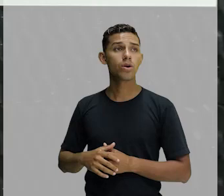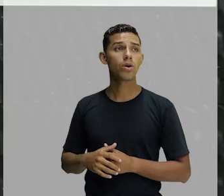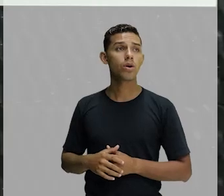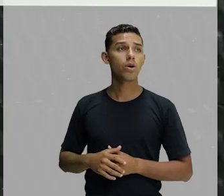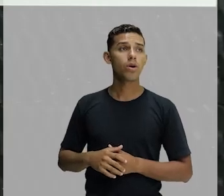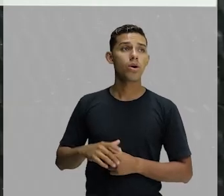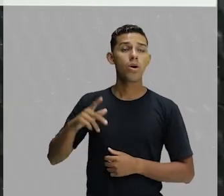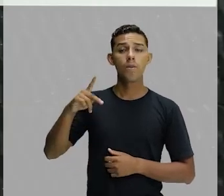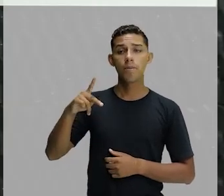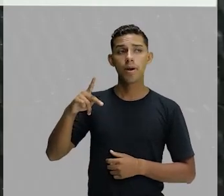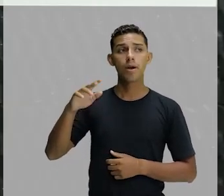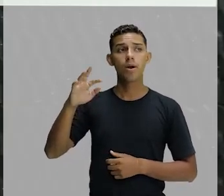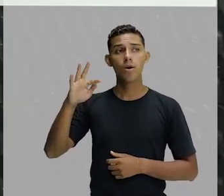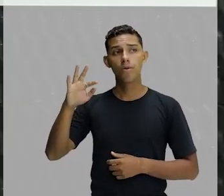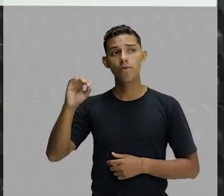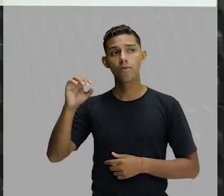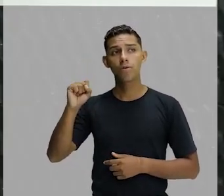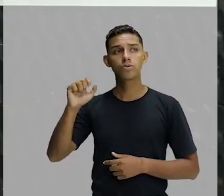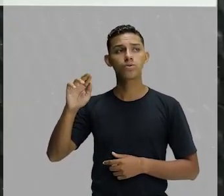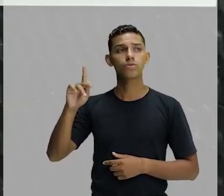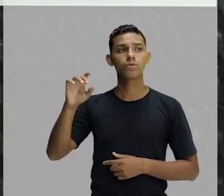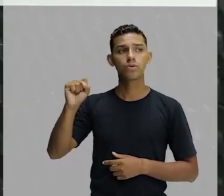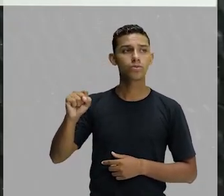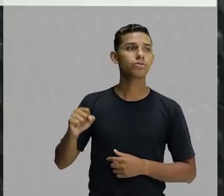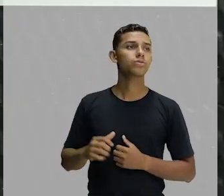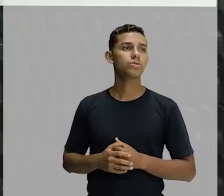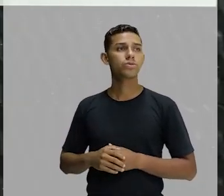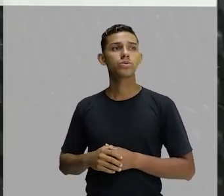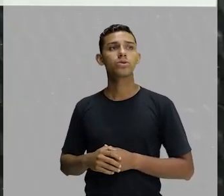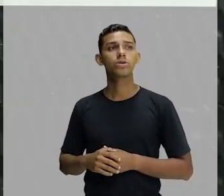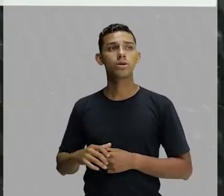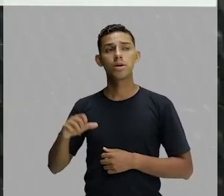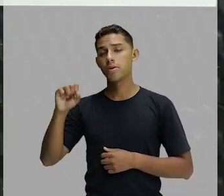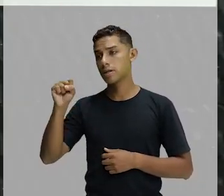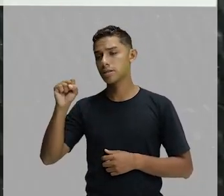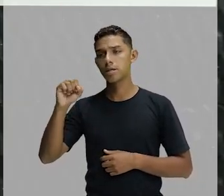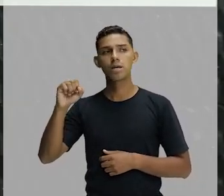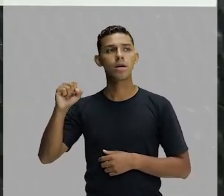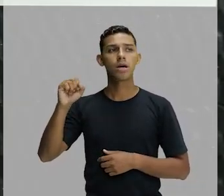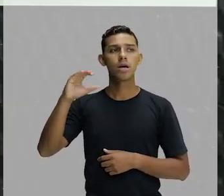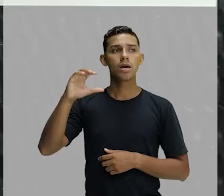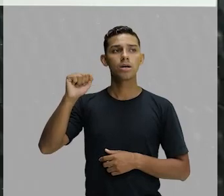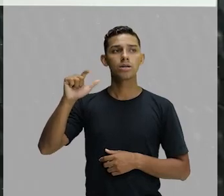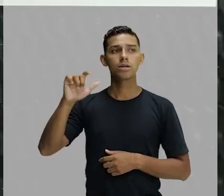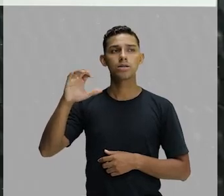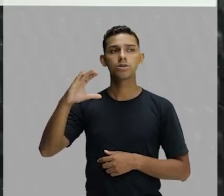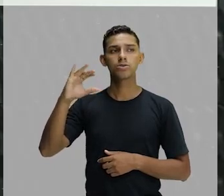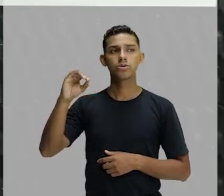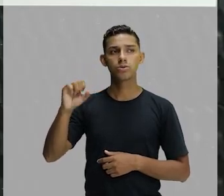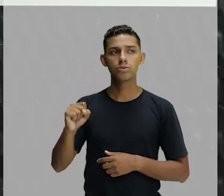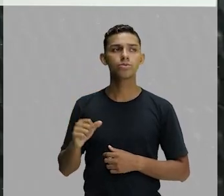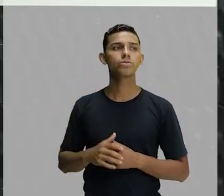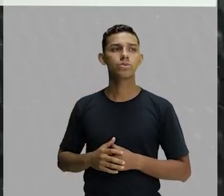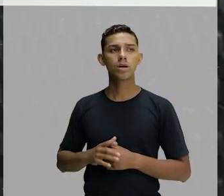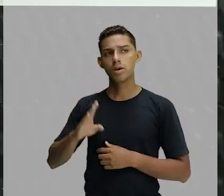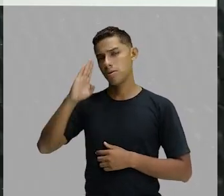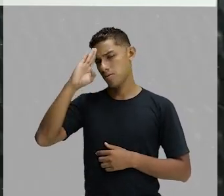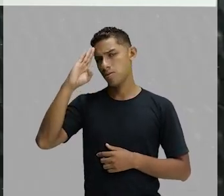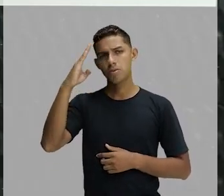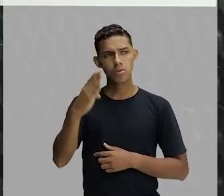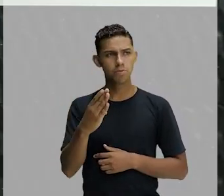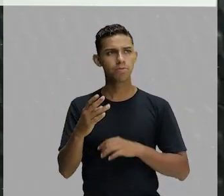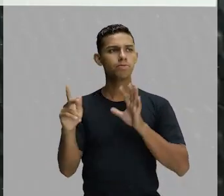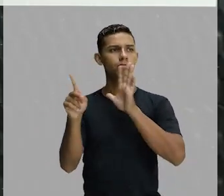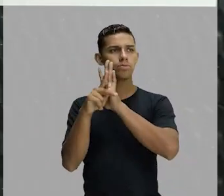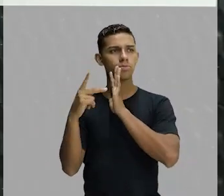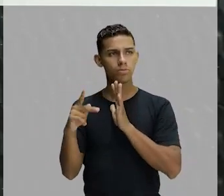E o S é enxofre. CHOMPS são os principais elementos que constituem a matéria orgânica. Então, como eles são os principais